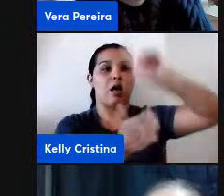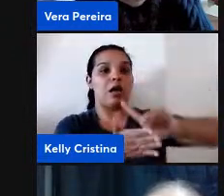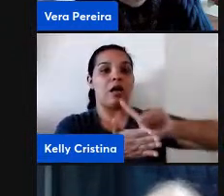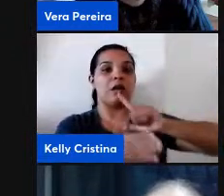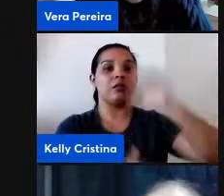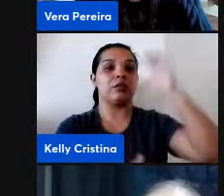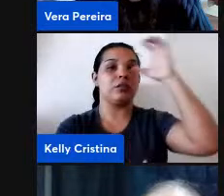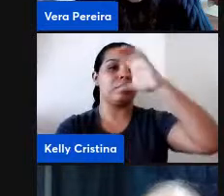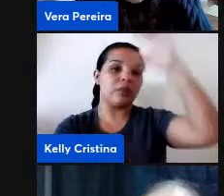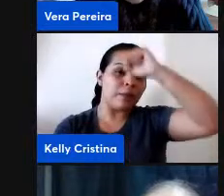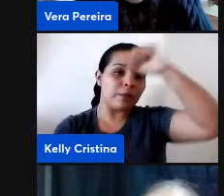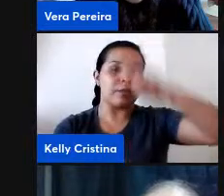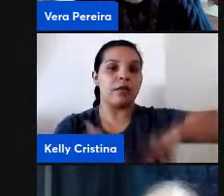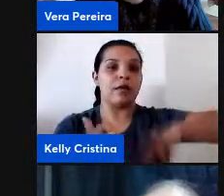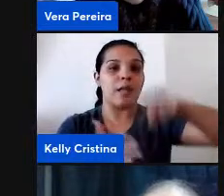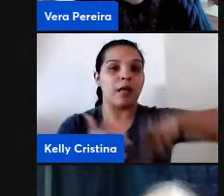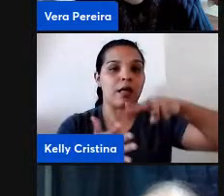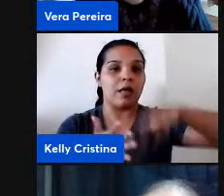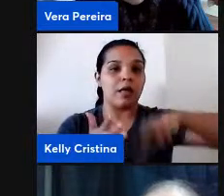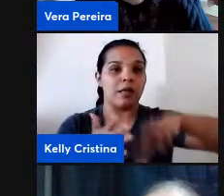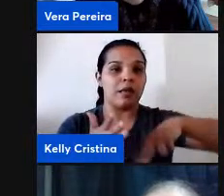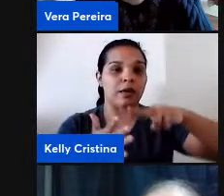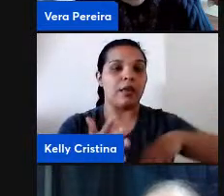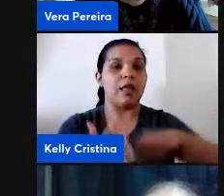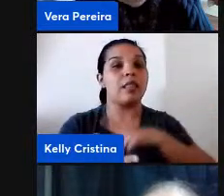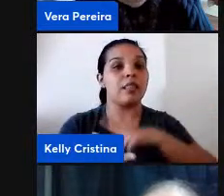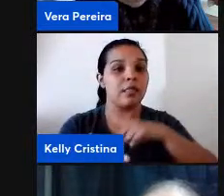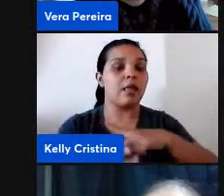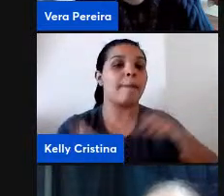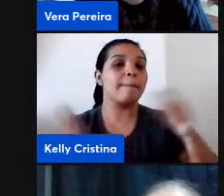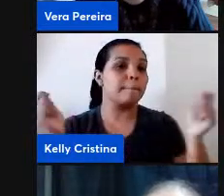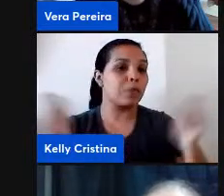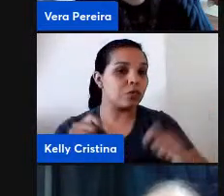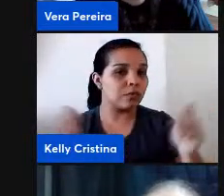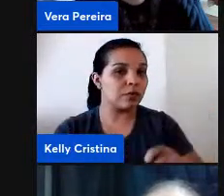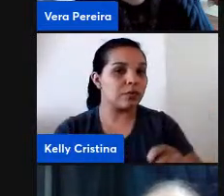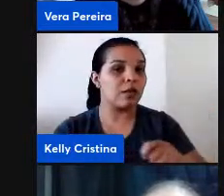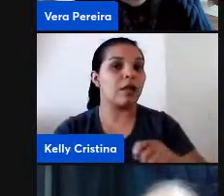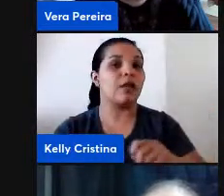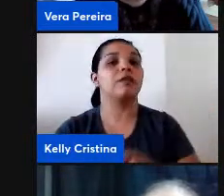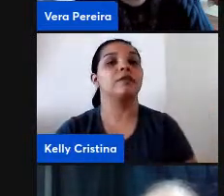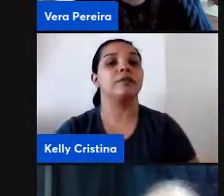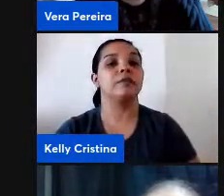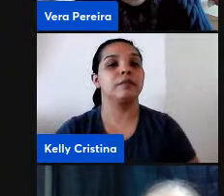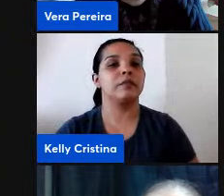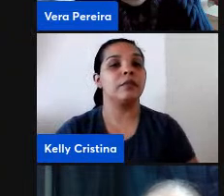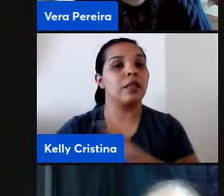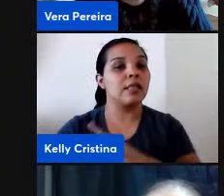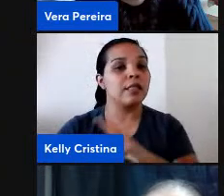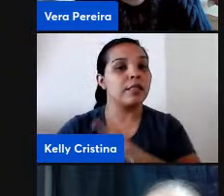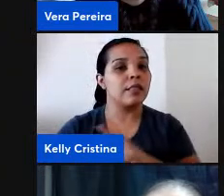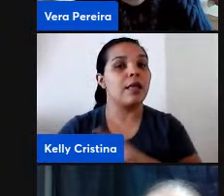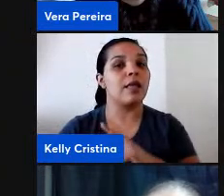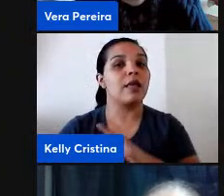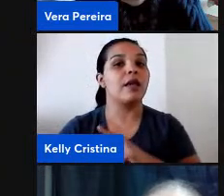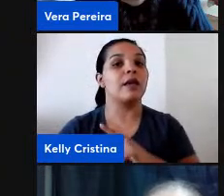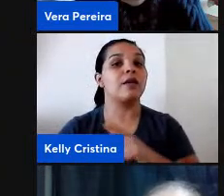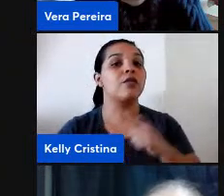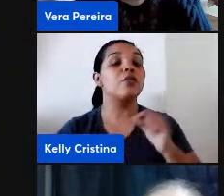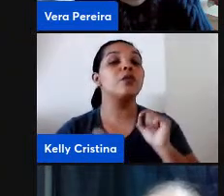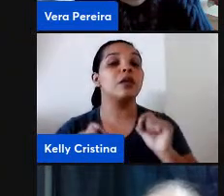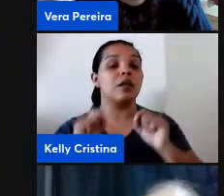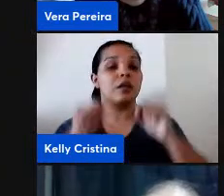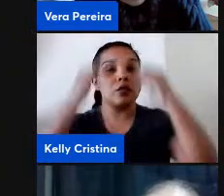ler. Nós temos possibilidade. Então, nós temos evidência de que o nosso cérebro